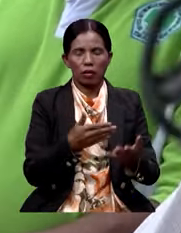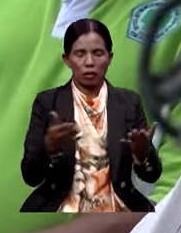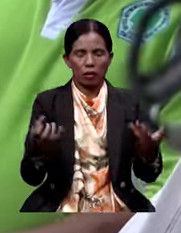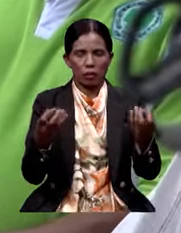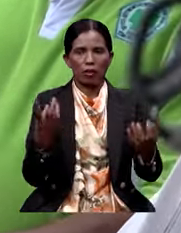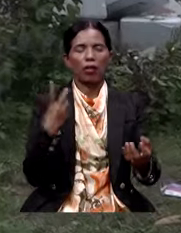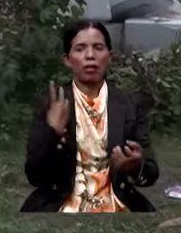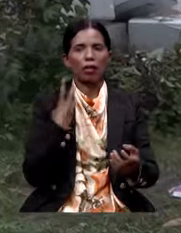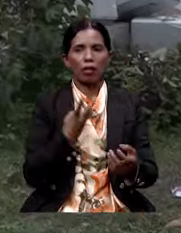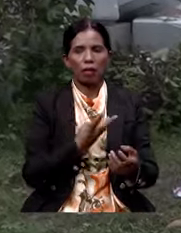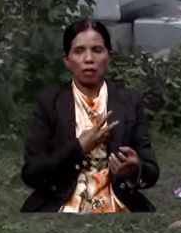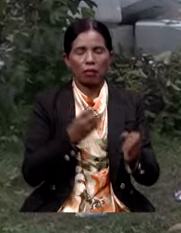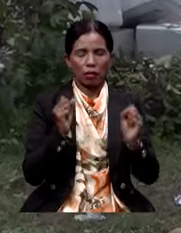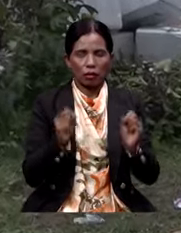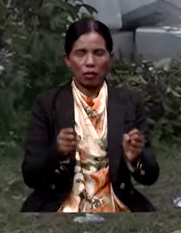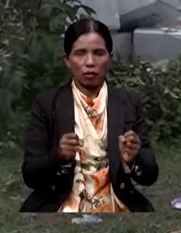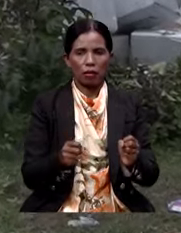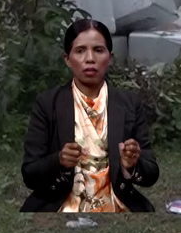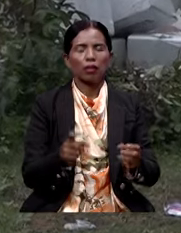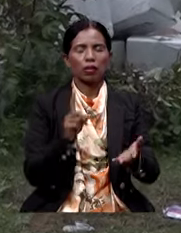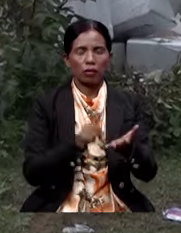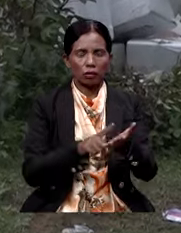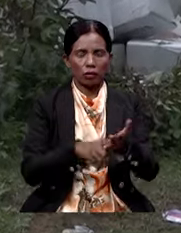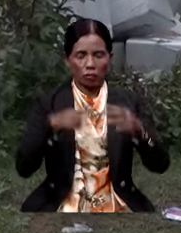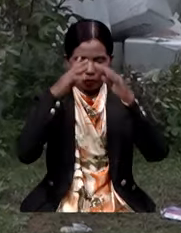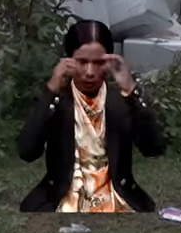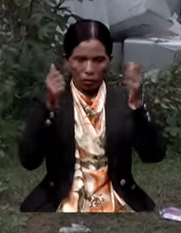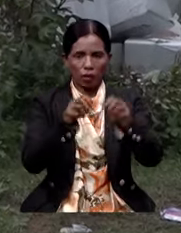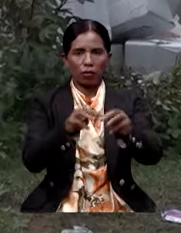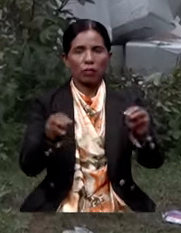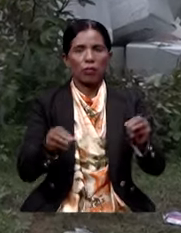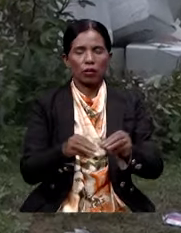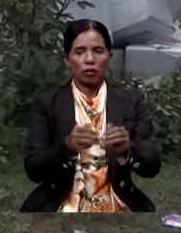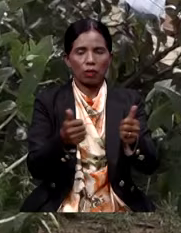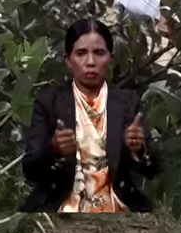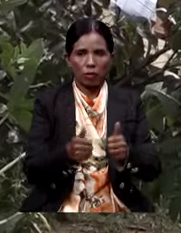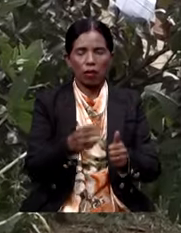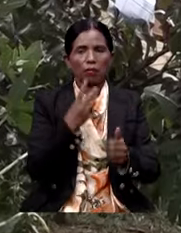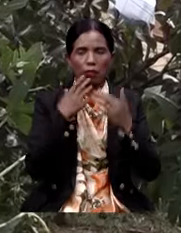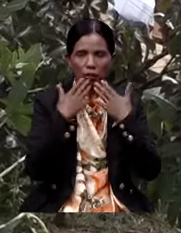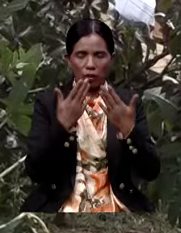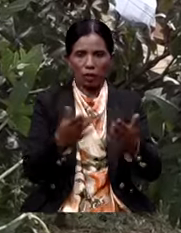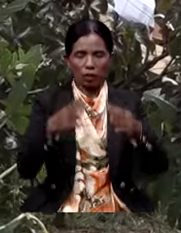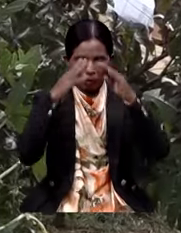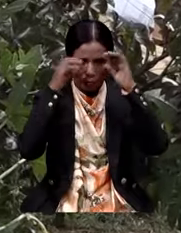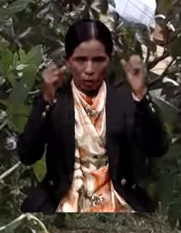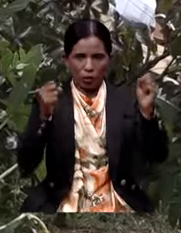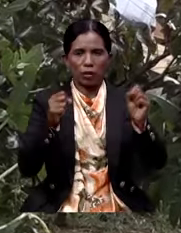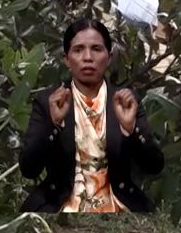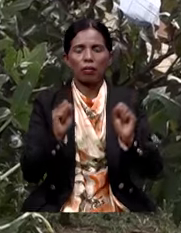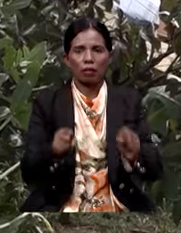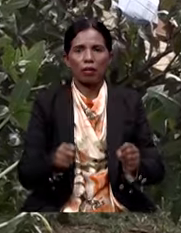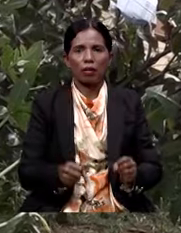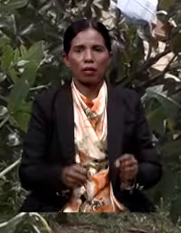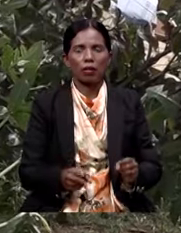demais antau ami diskuti ho presidente autoridade municipal dili. Ami agradece tamba presidente